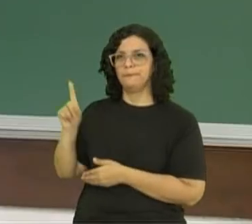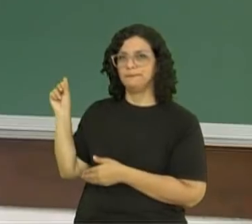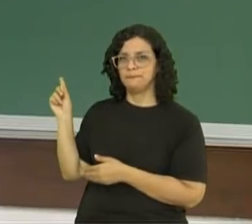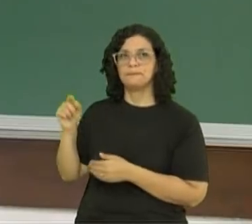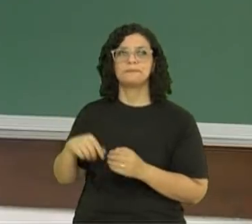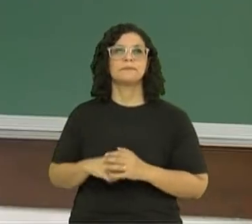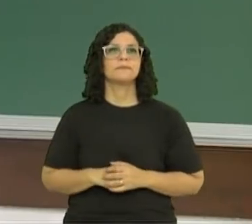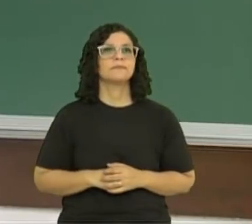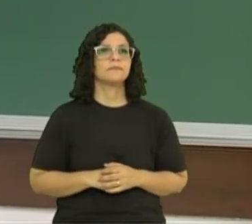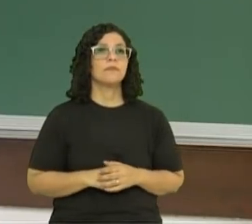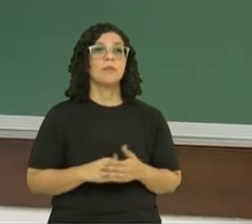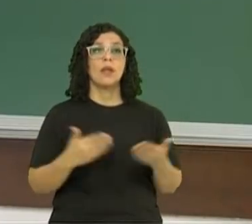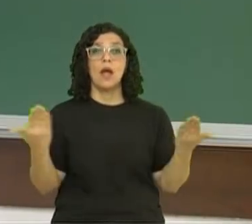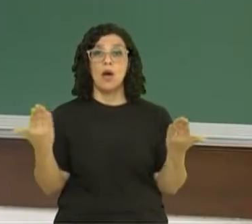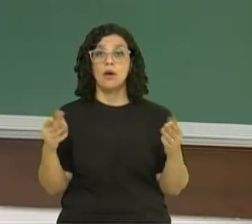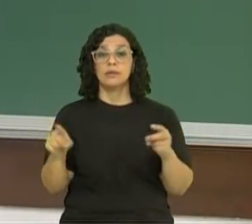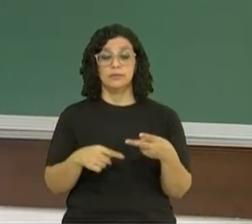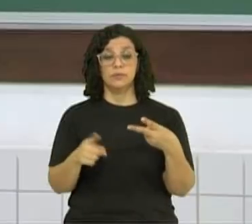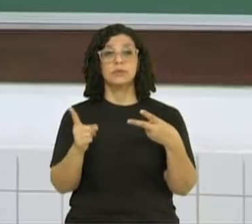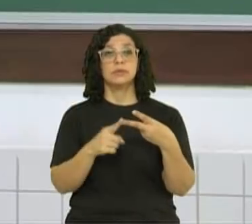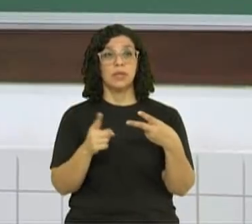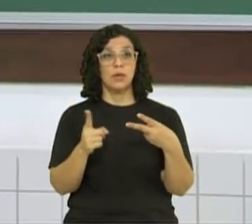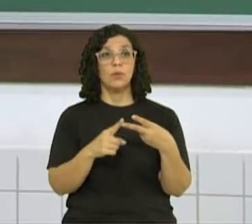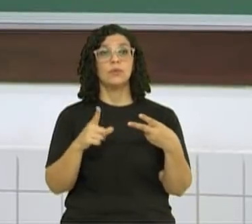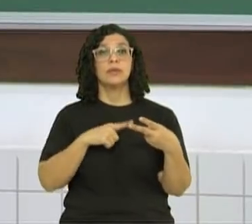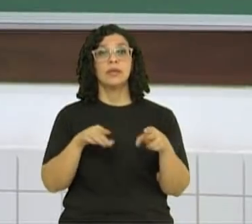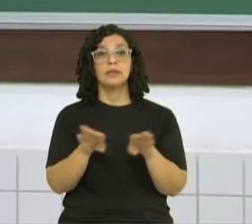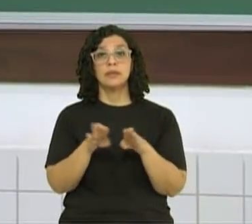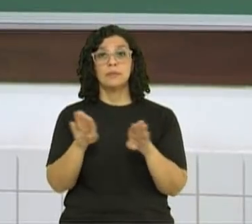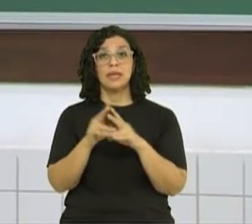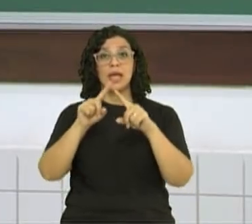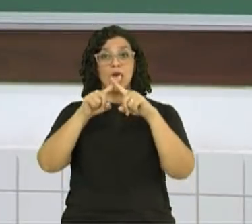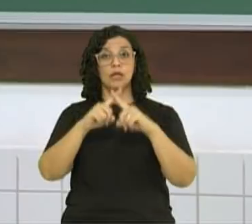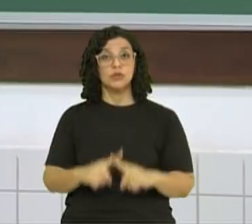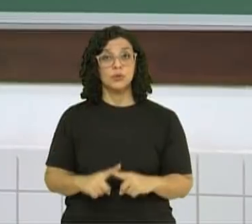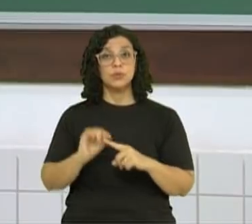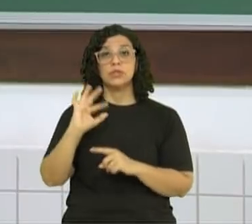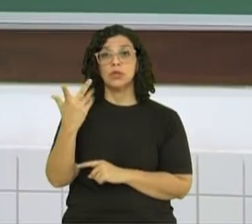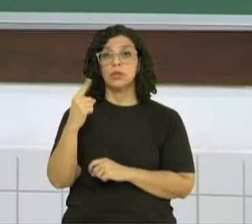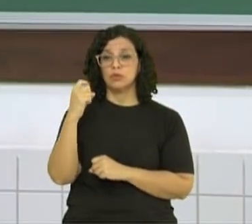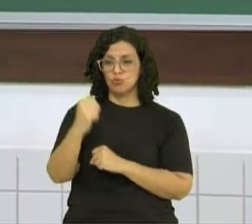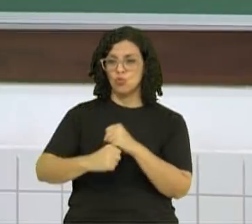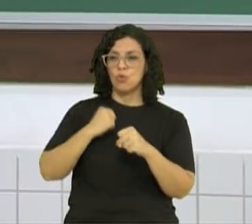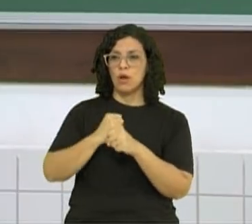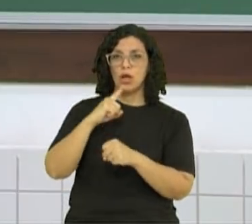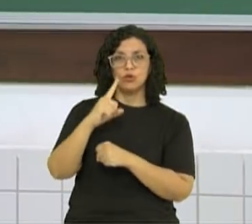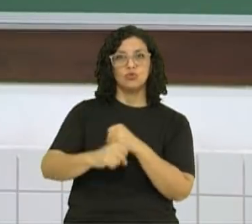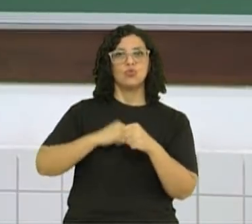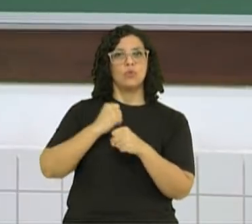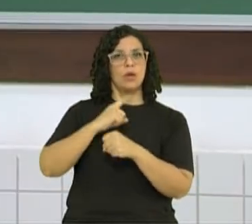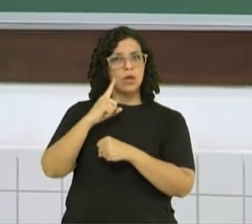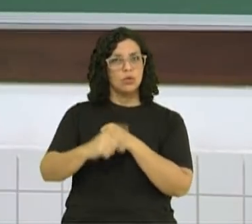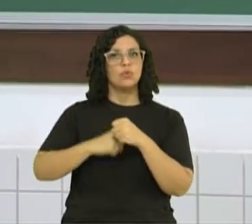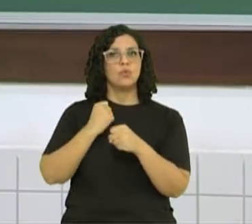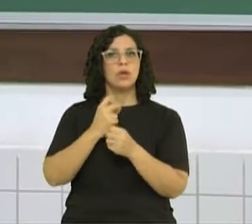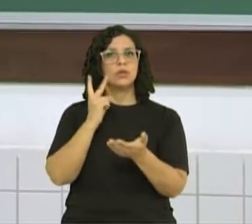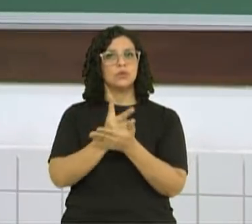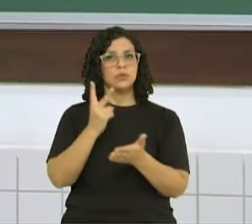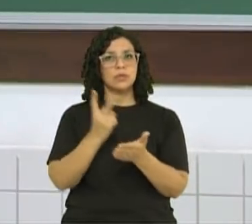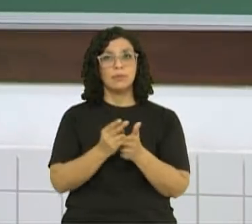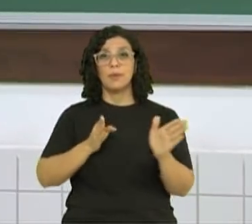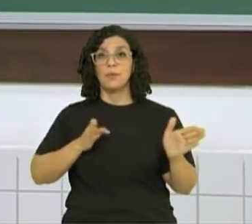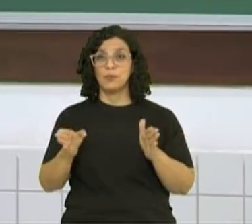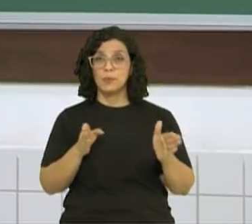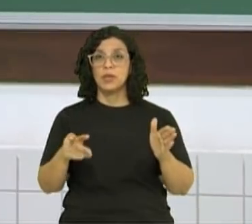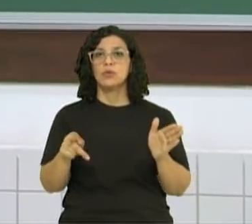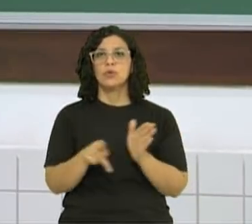aqui. Além do futebol, né, na Copa do Mundo nós temos uma competição aí acontece anualmente, né, existe final por temporada,